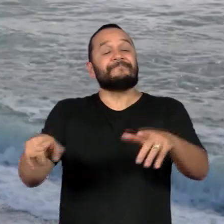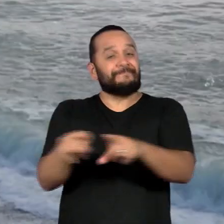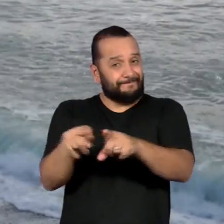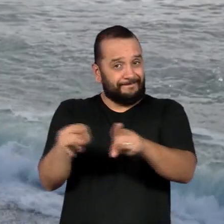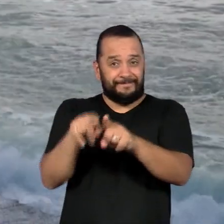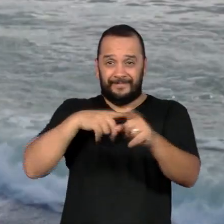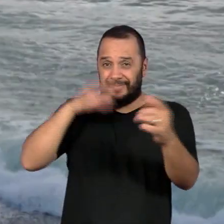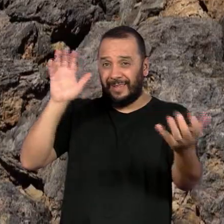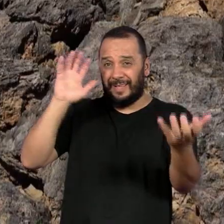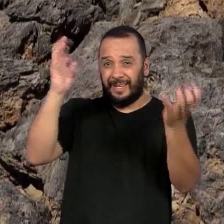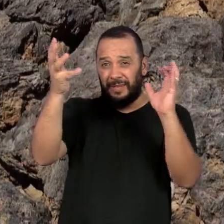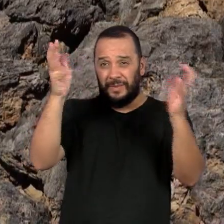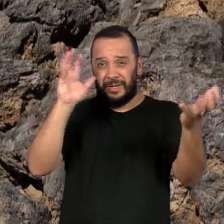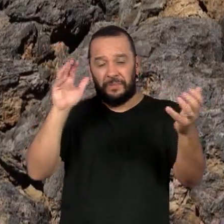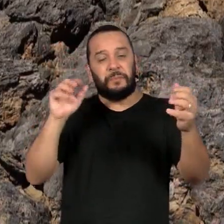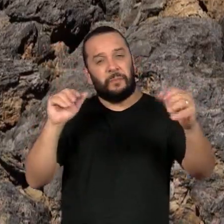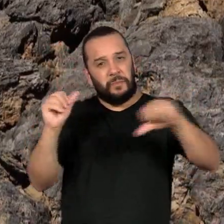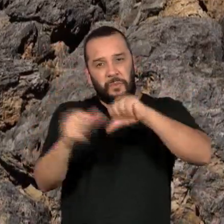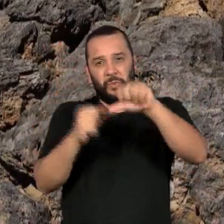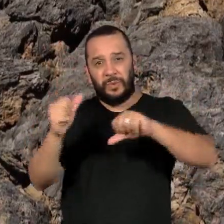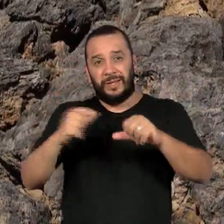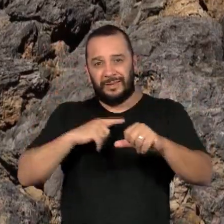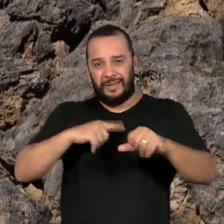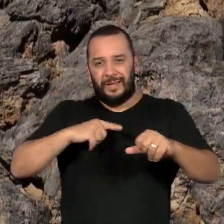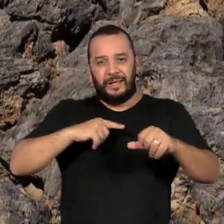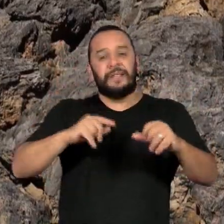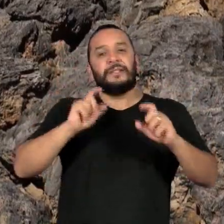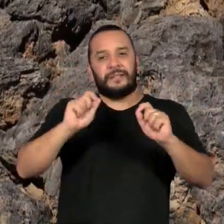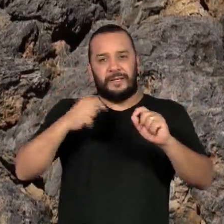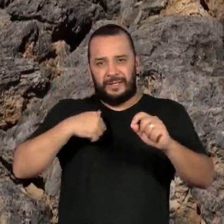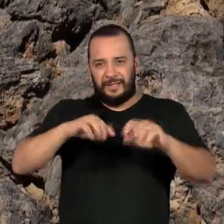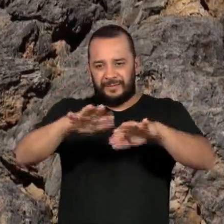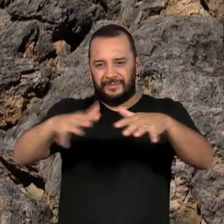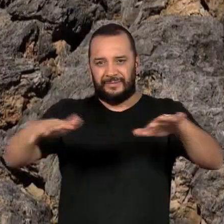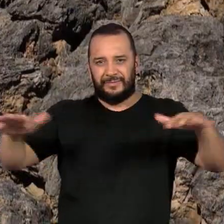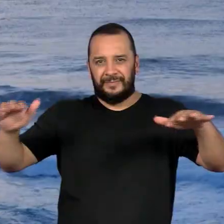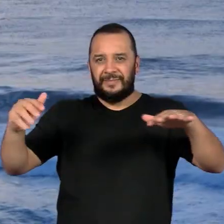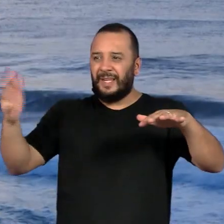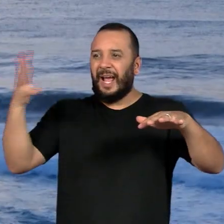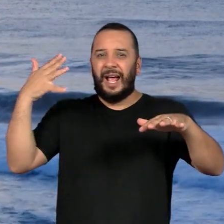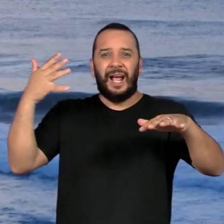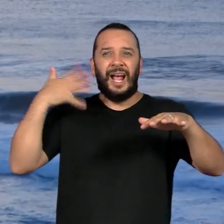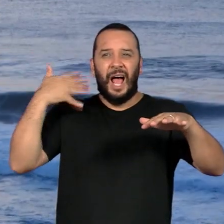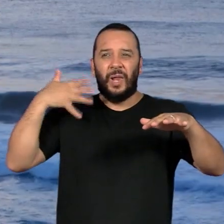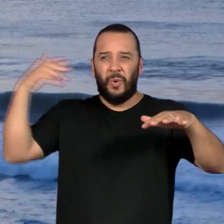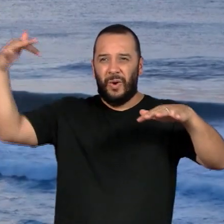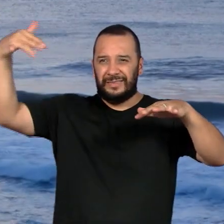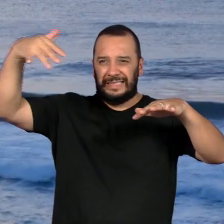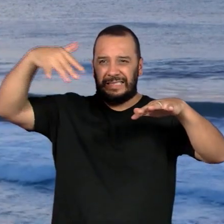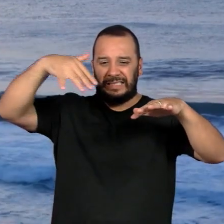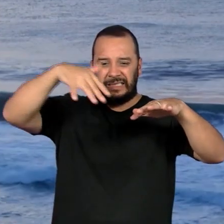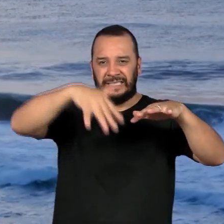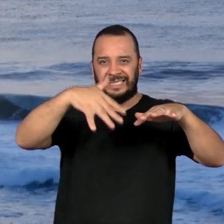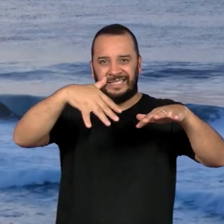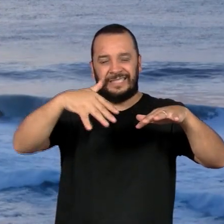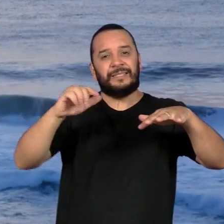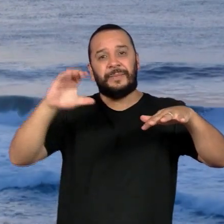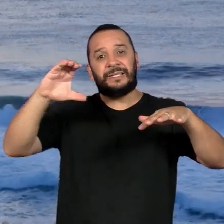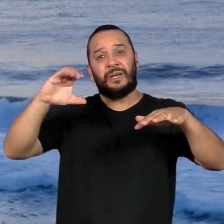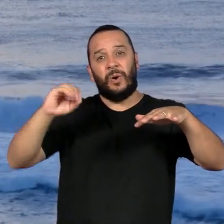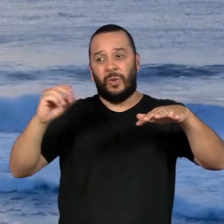mudanças climáticas. Absorvem calor e gás carbônico da atmosfera. Alterados, podem gerar